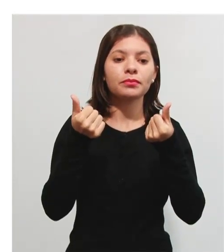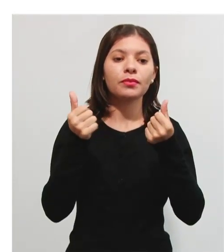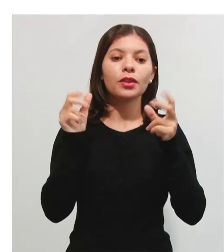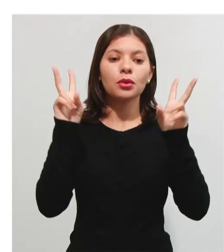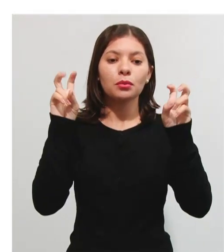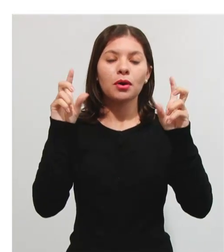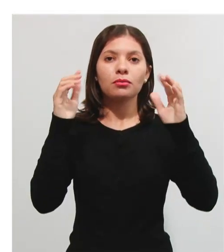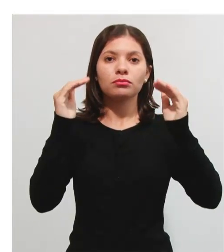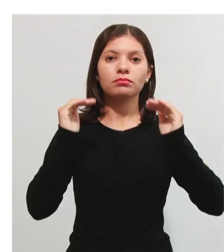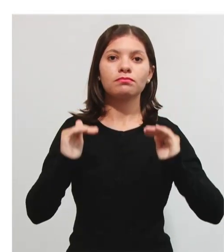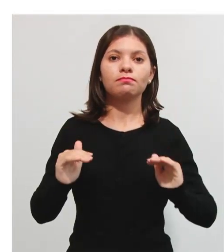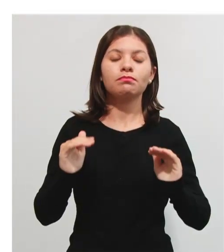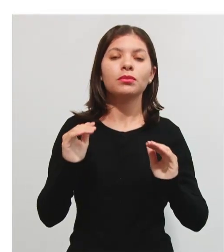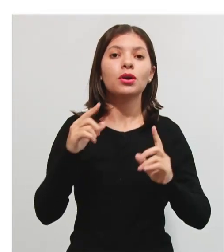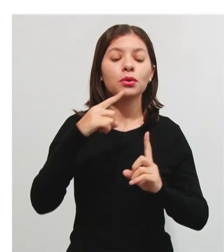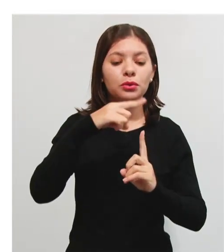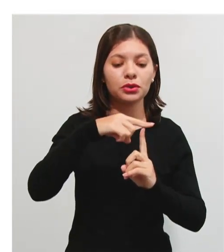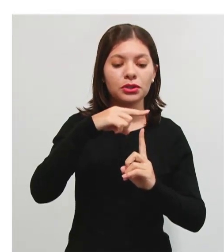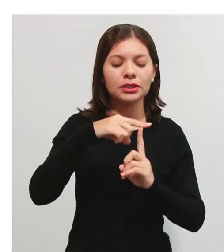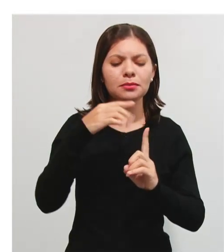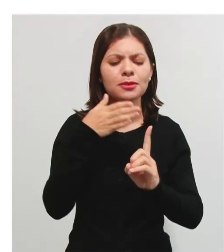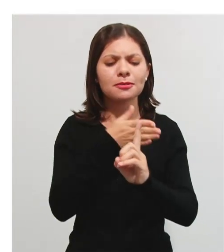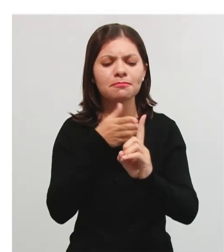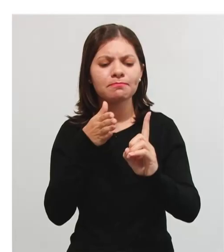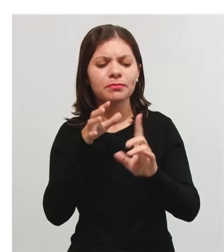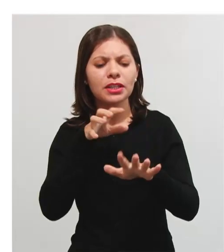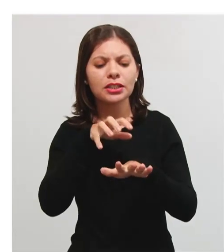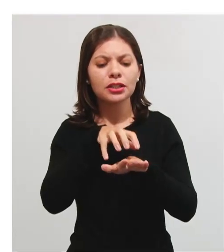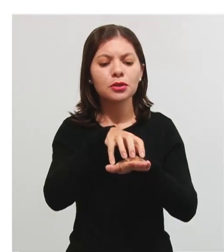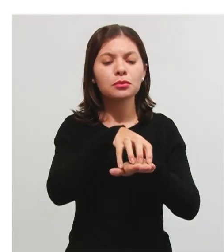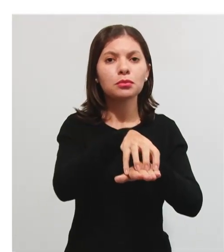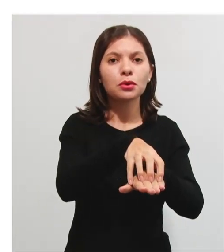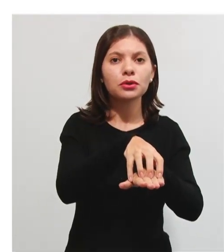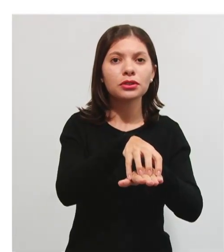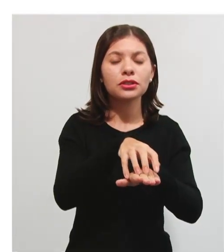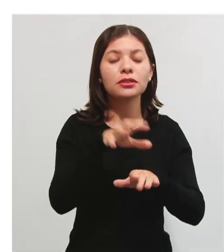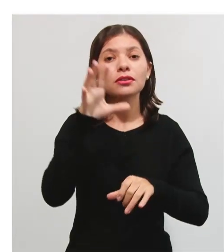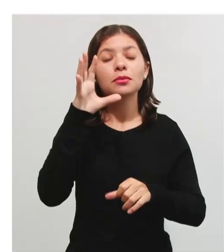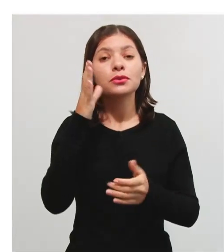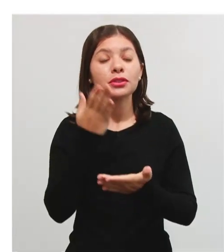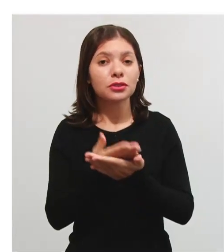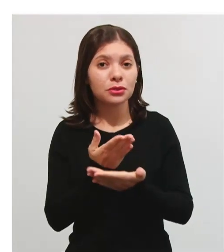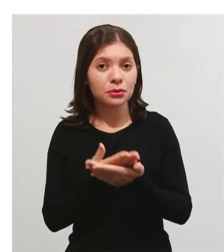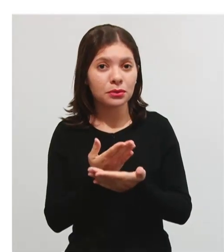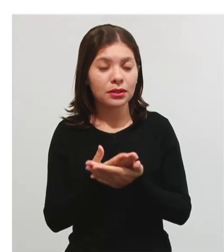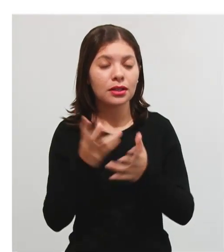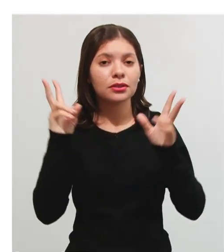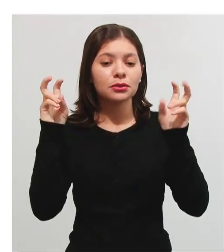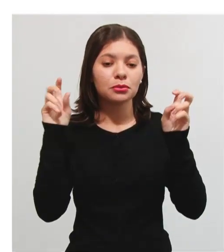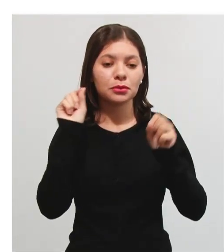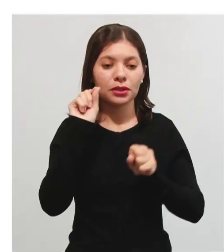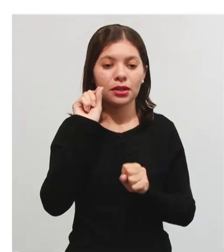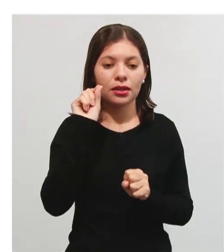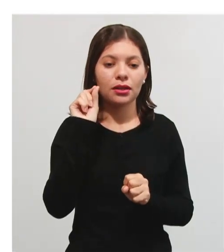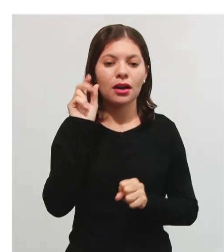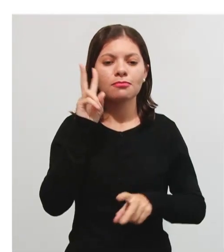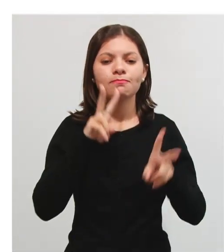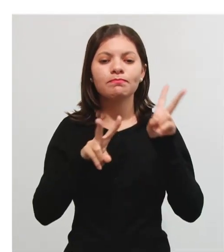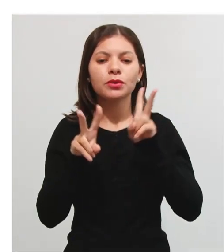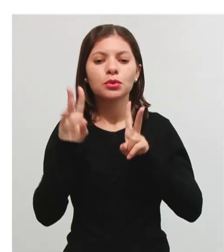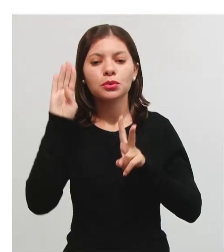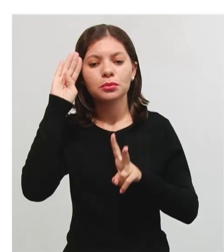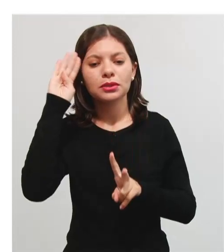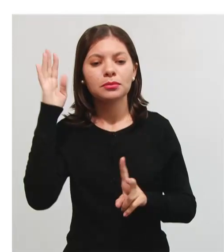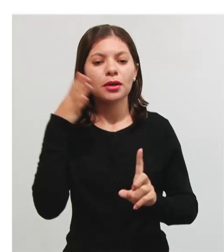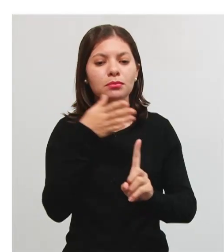de modal de transporte, nós vamos ver um pouquinho sobre a visão geral dos principais modais de transporte, sejam